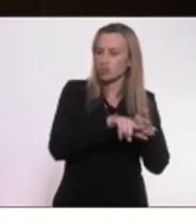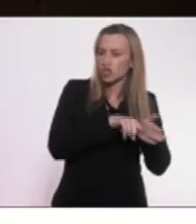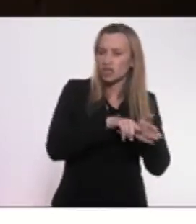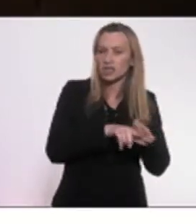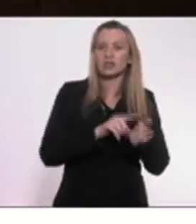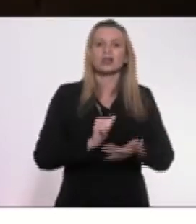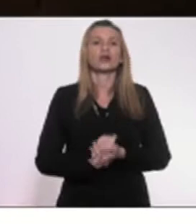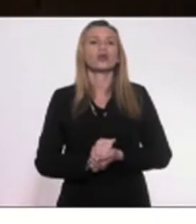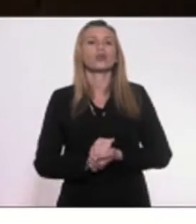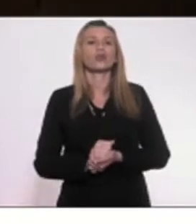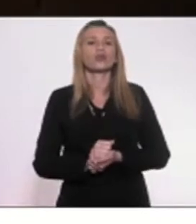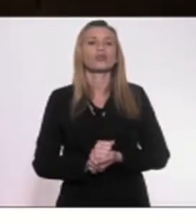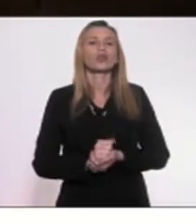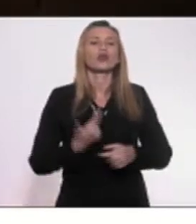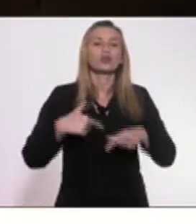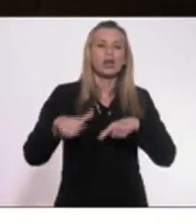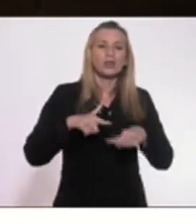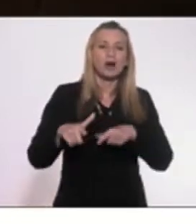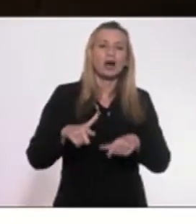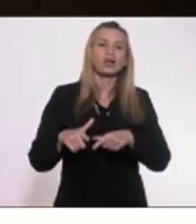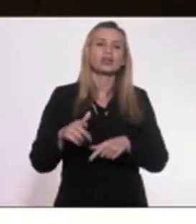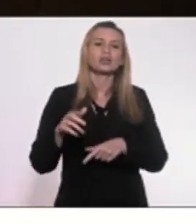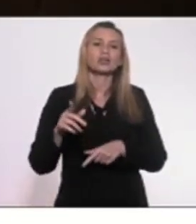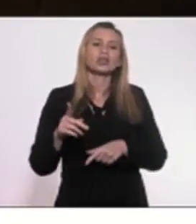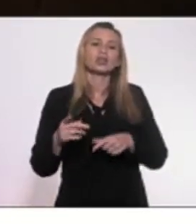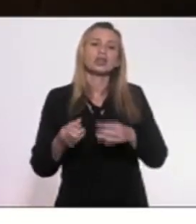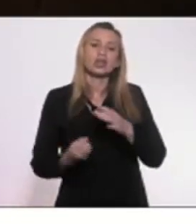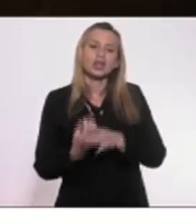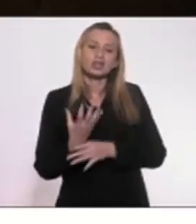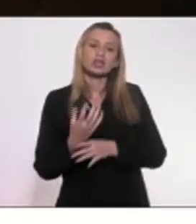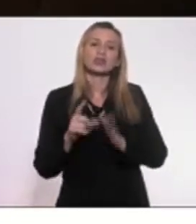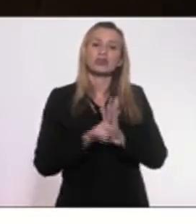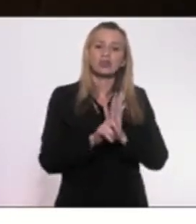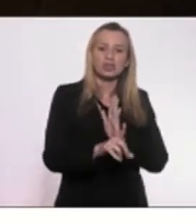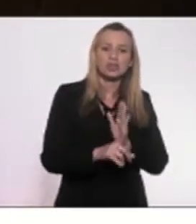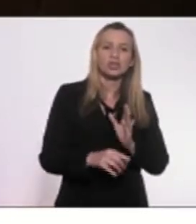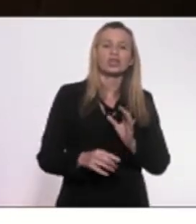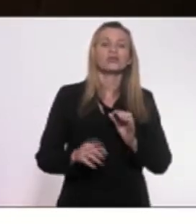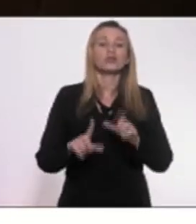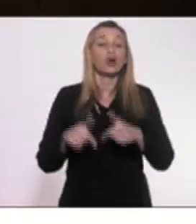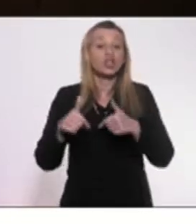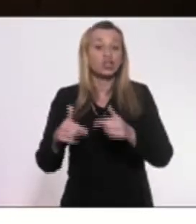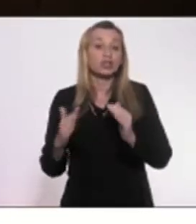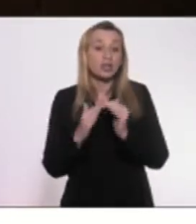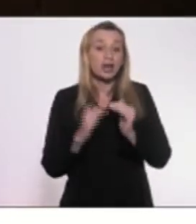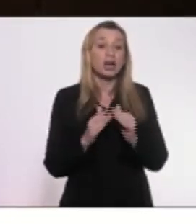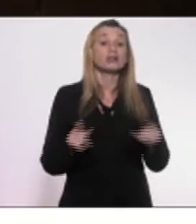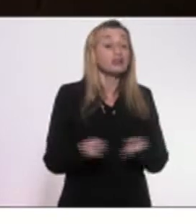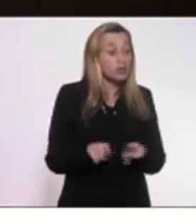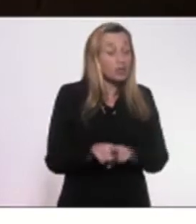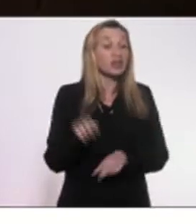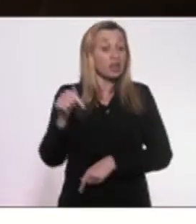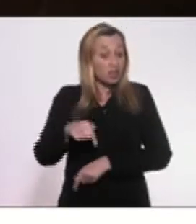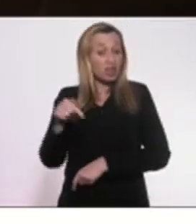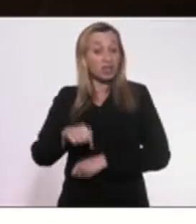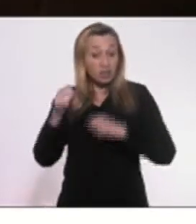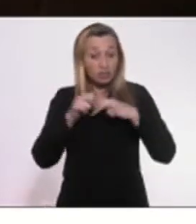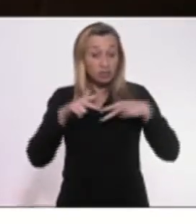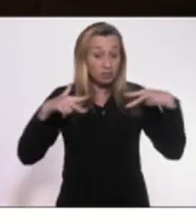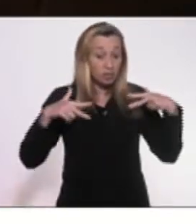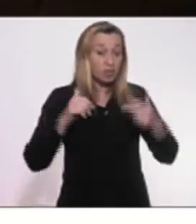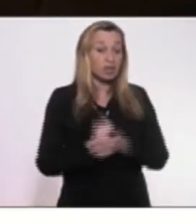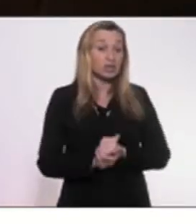fiscalização, seja no papel de proposição legislativa, de atuação nas comissões dessa casa, inclusive aqui em plenário, que deve